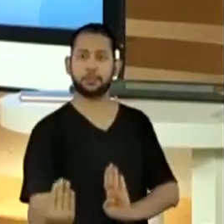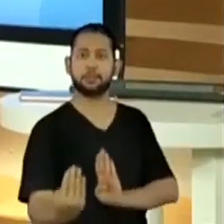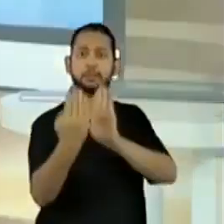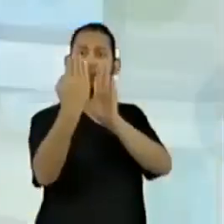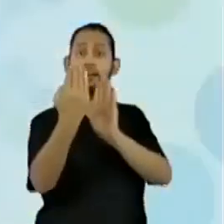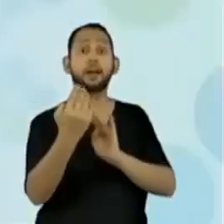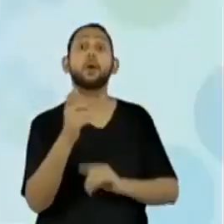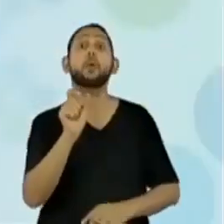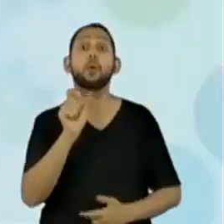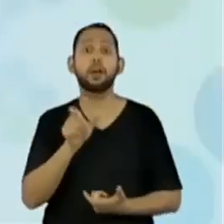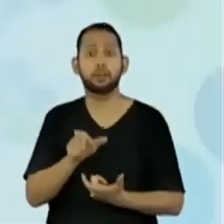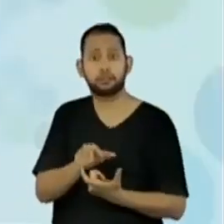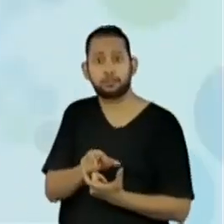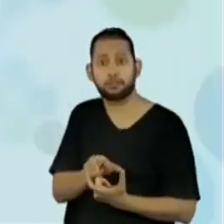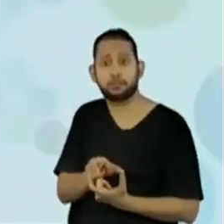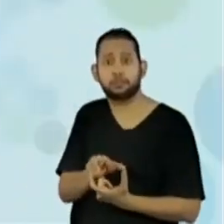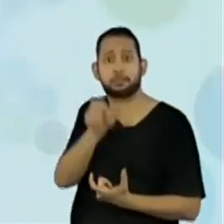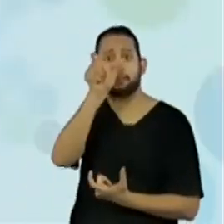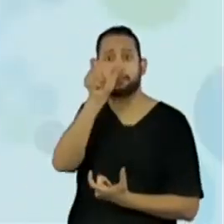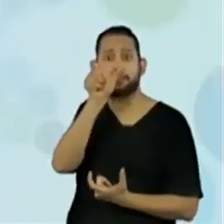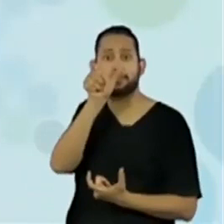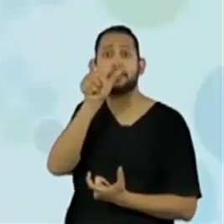ó.